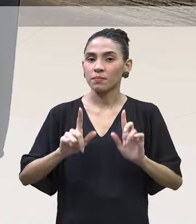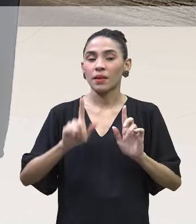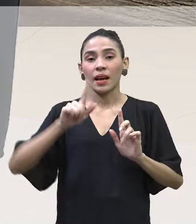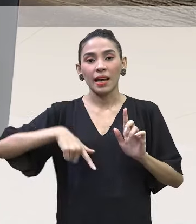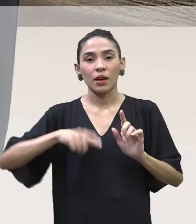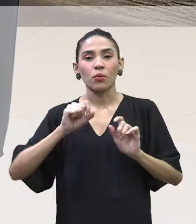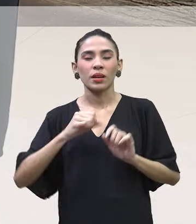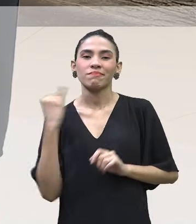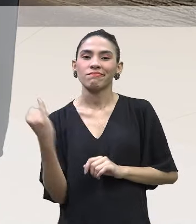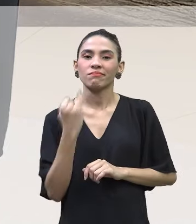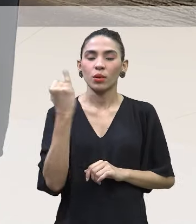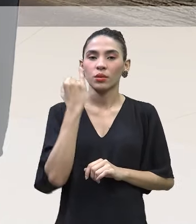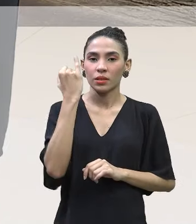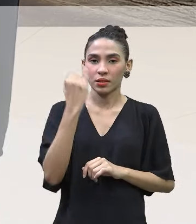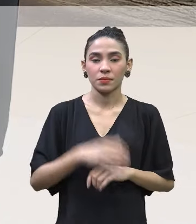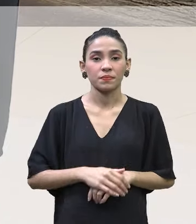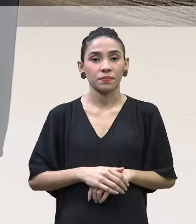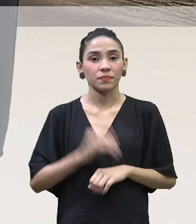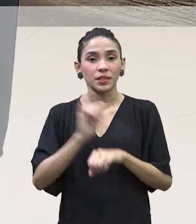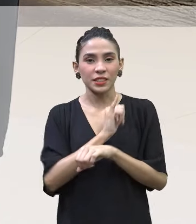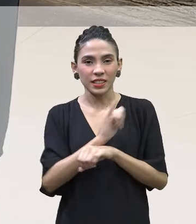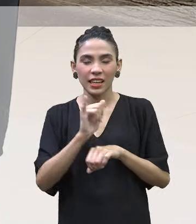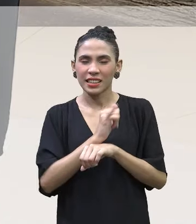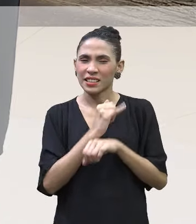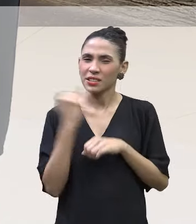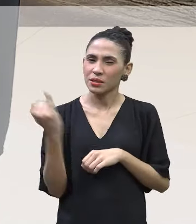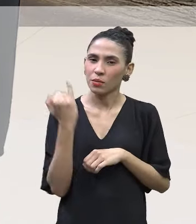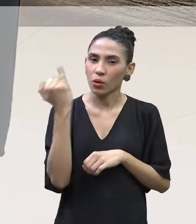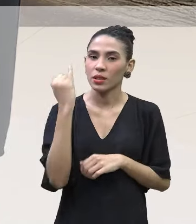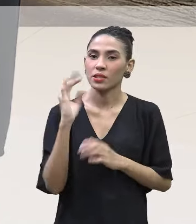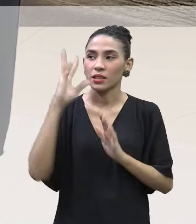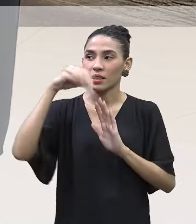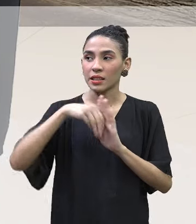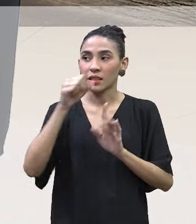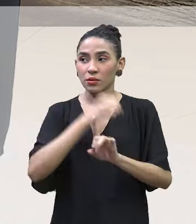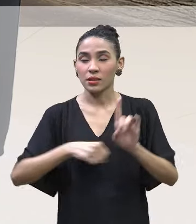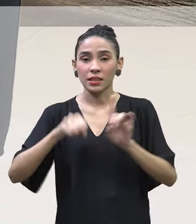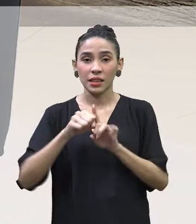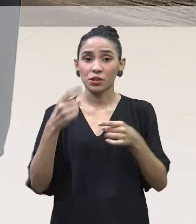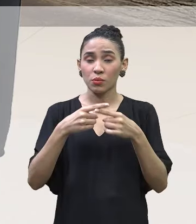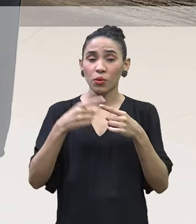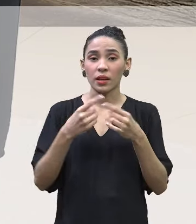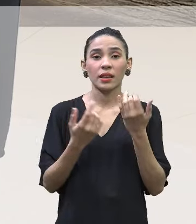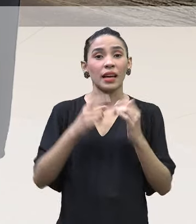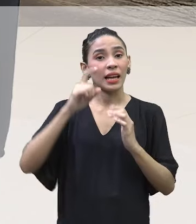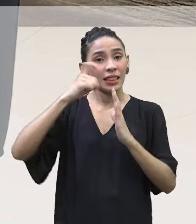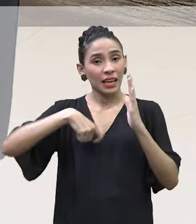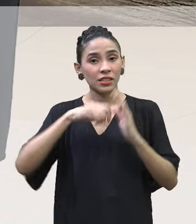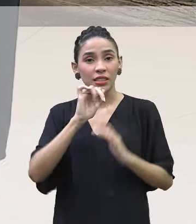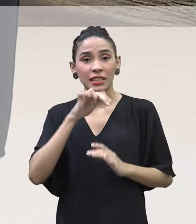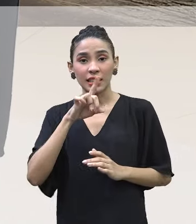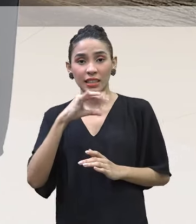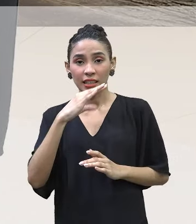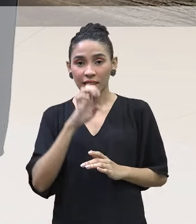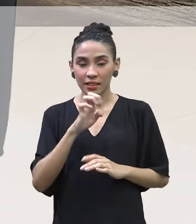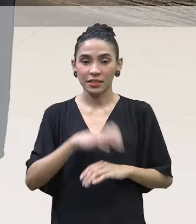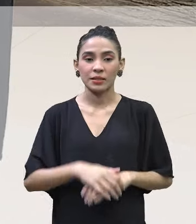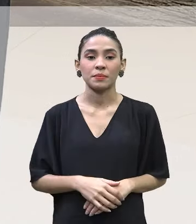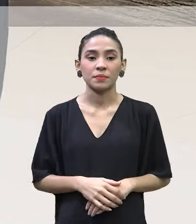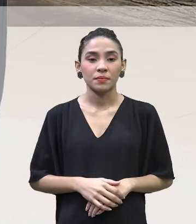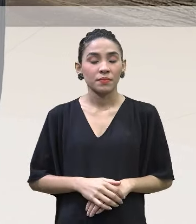ferramenta essencial são ferramentas essenciais na nossa sociedade o tema taxa e índice não é professor sim sim